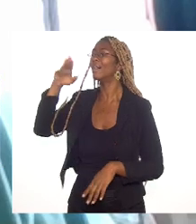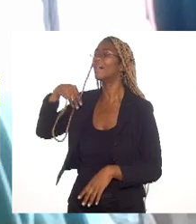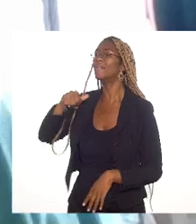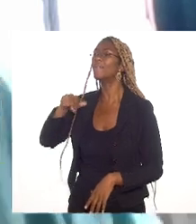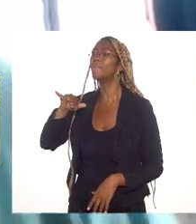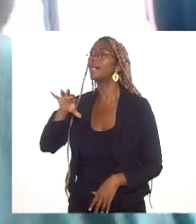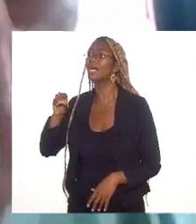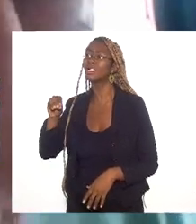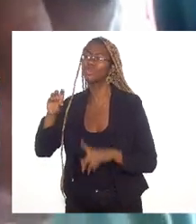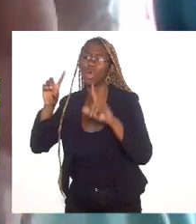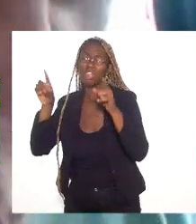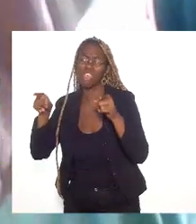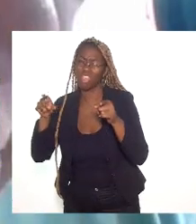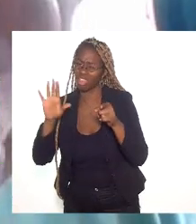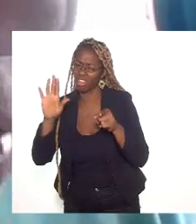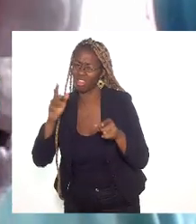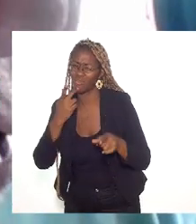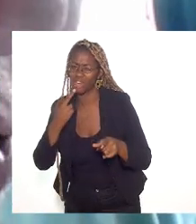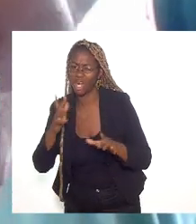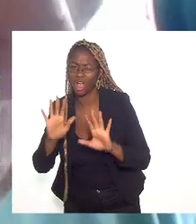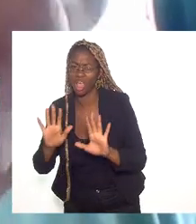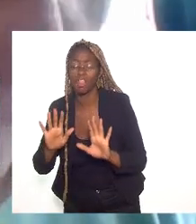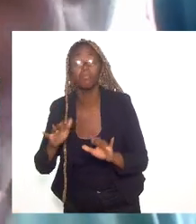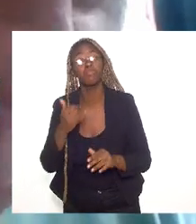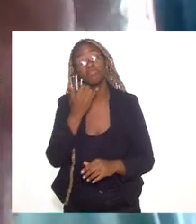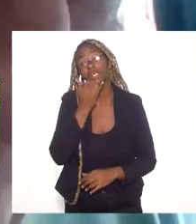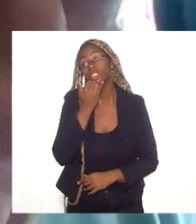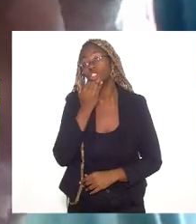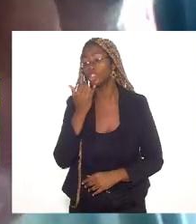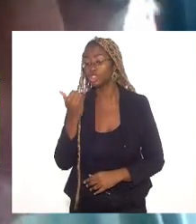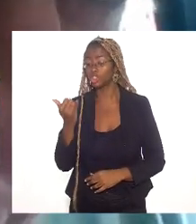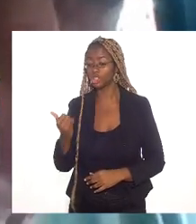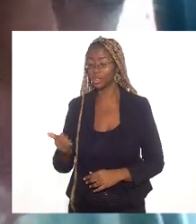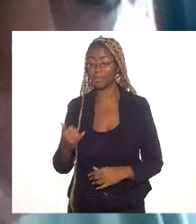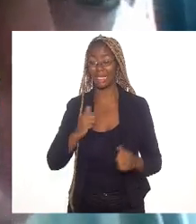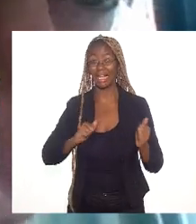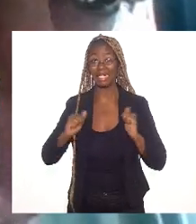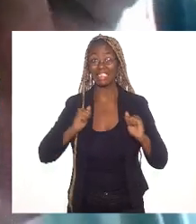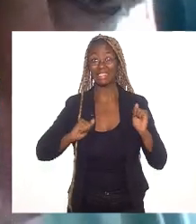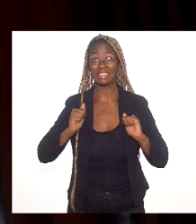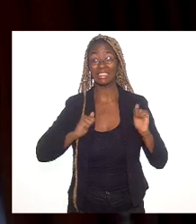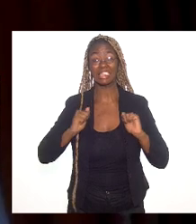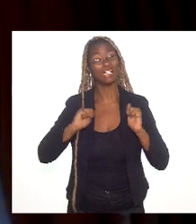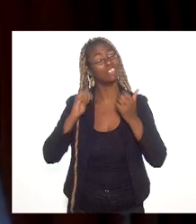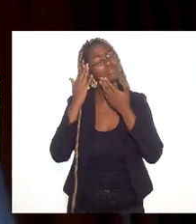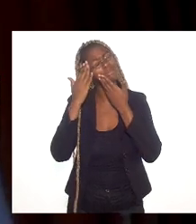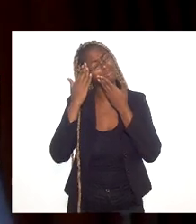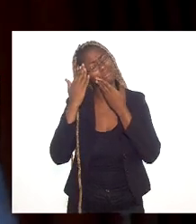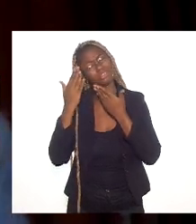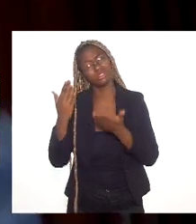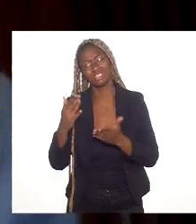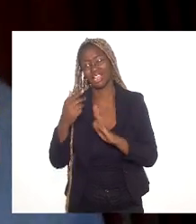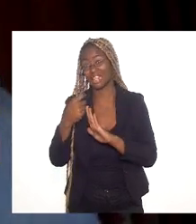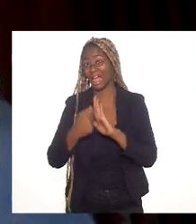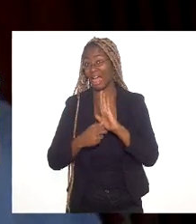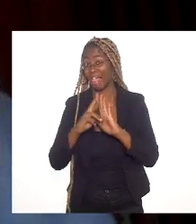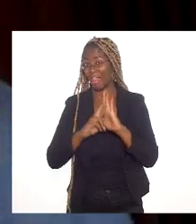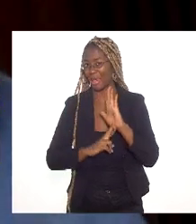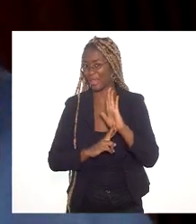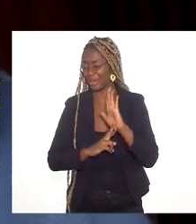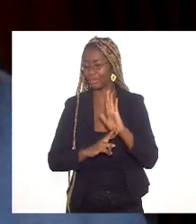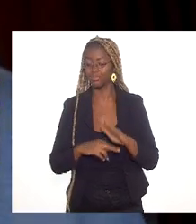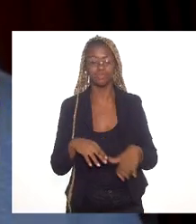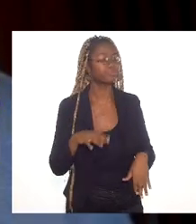parênteses aqui, rapidinho. Queria te pedir desculpa pela minha eco-ansiedade e agradecer pelo seu relatório. Inclusive, estou